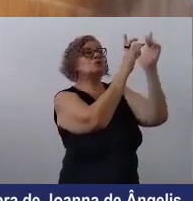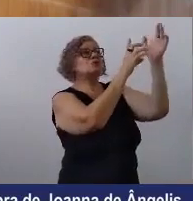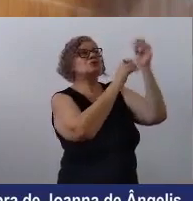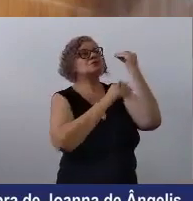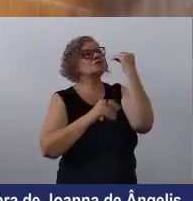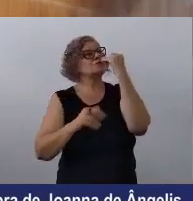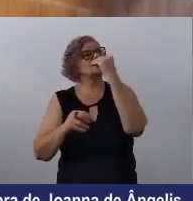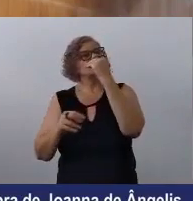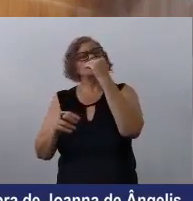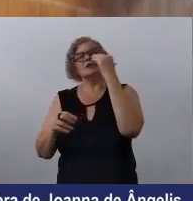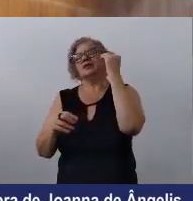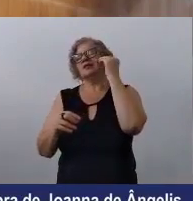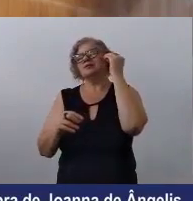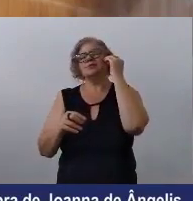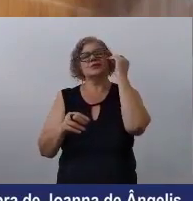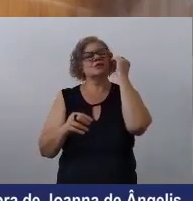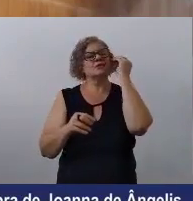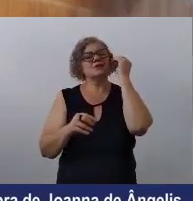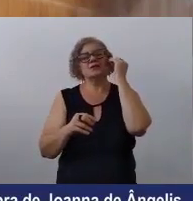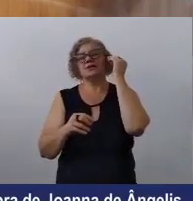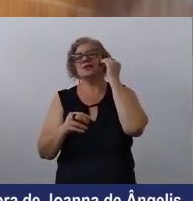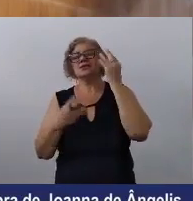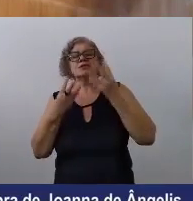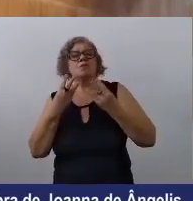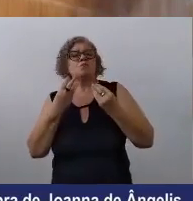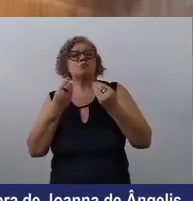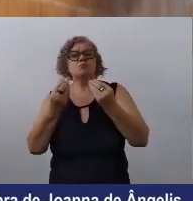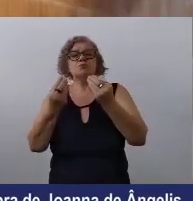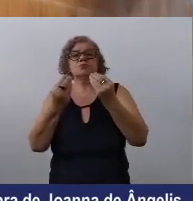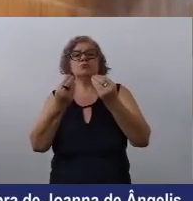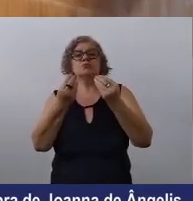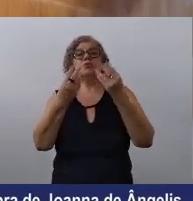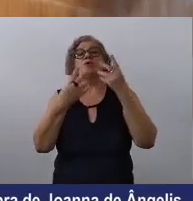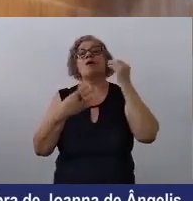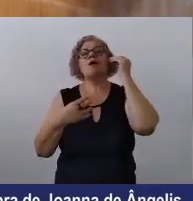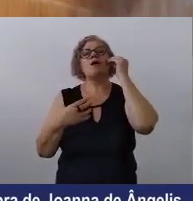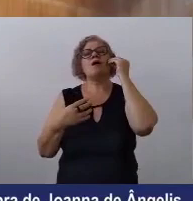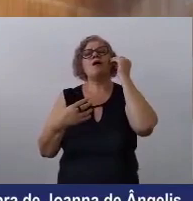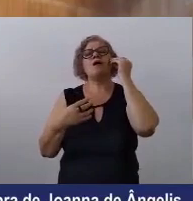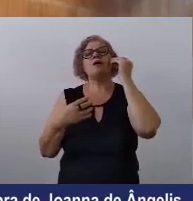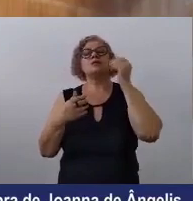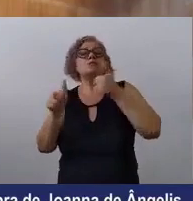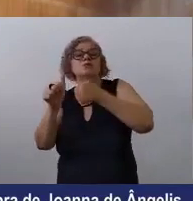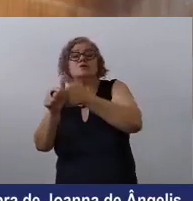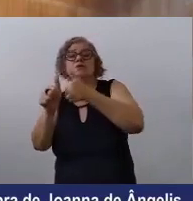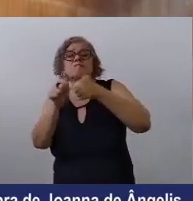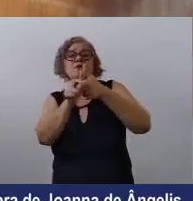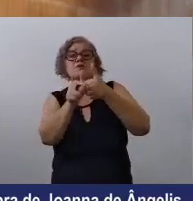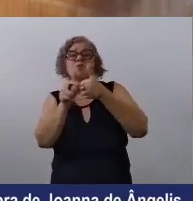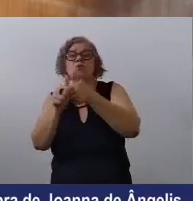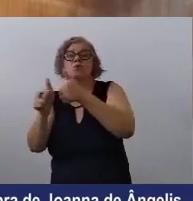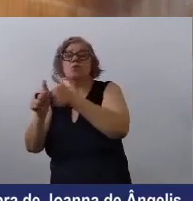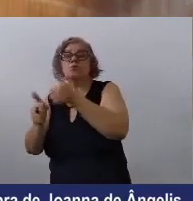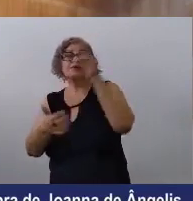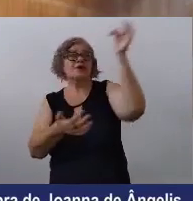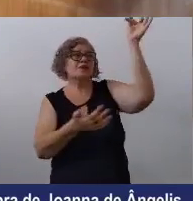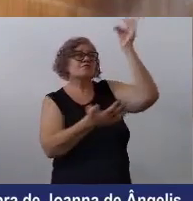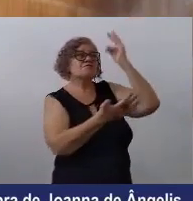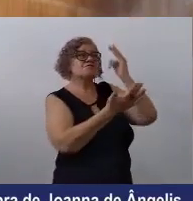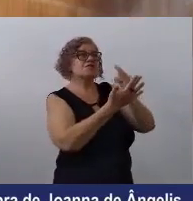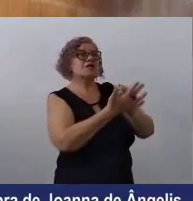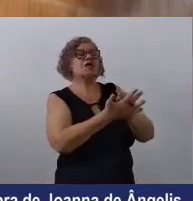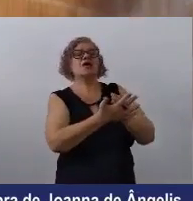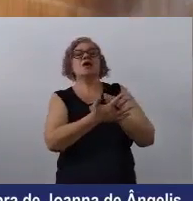experiências anônimas que ela tivera com outros núcleos, sempre fiel a Jesus,